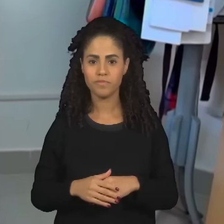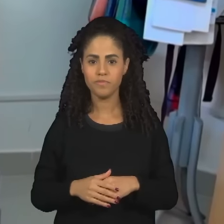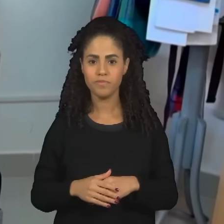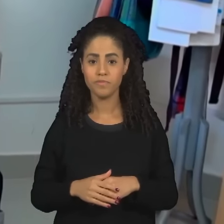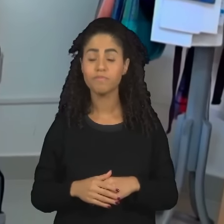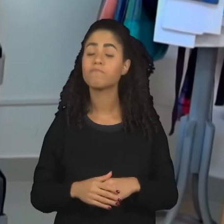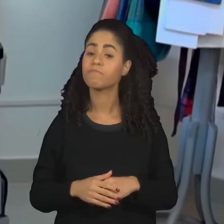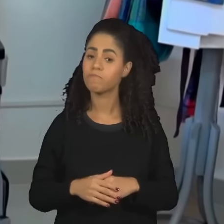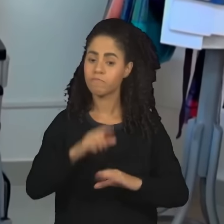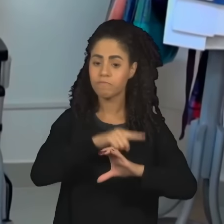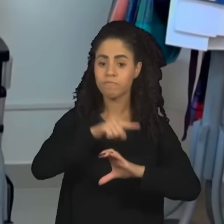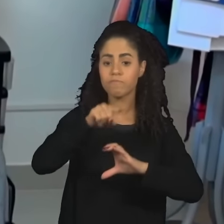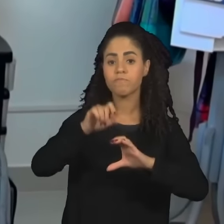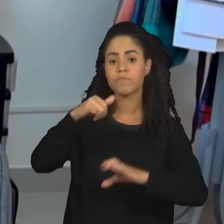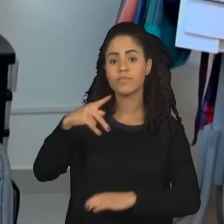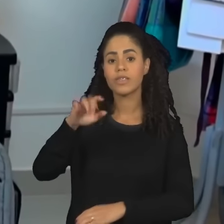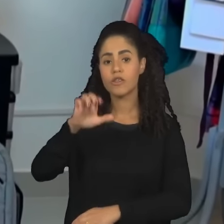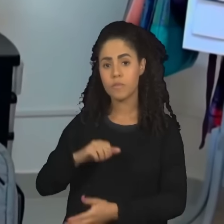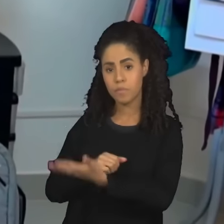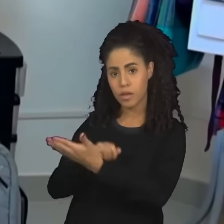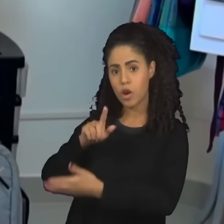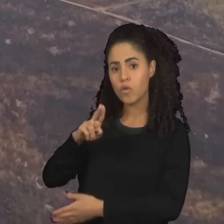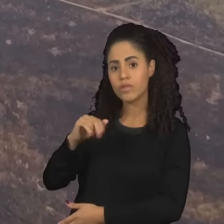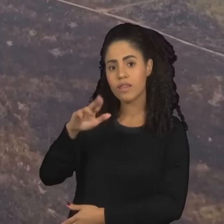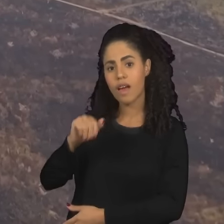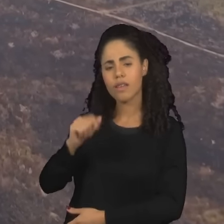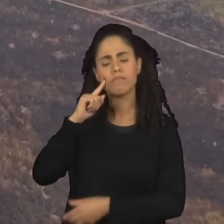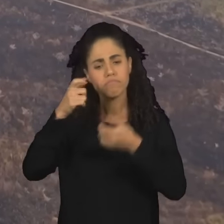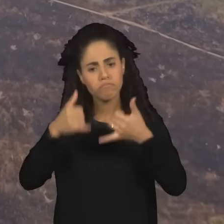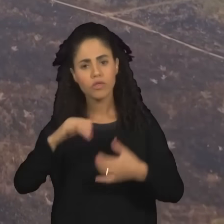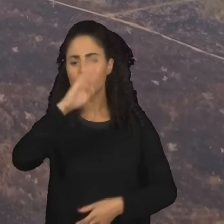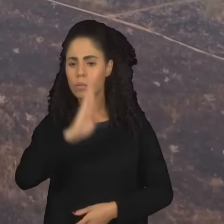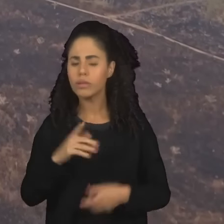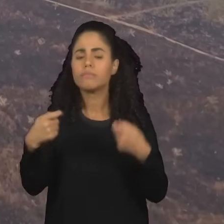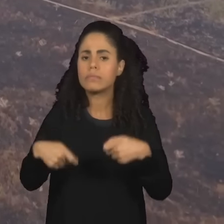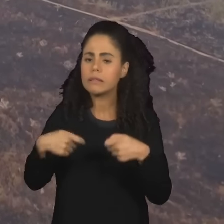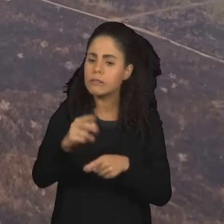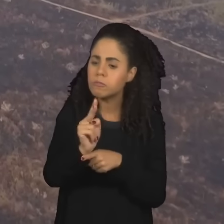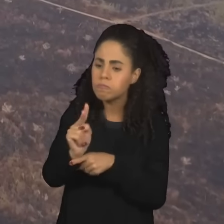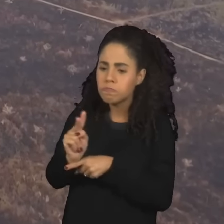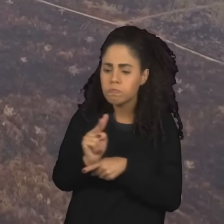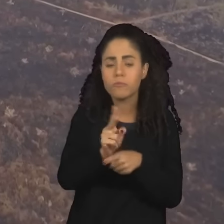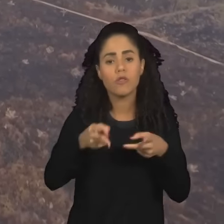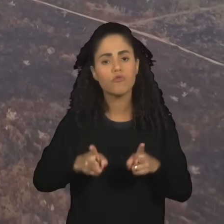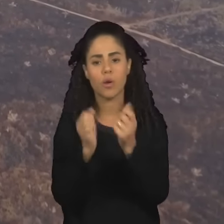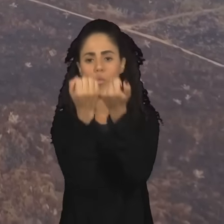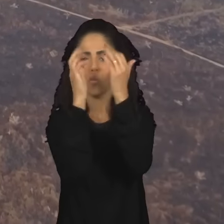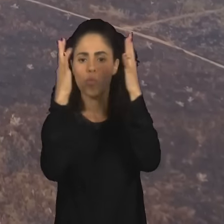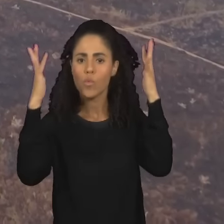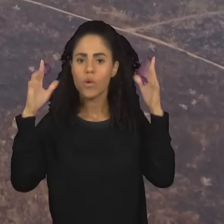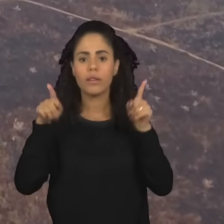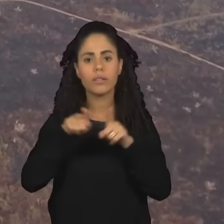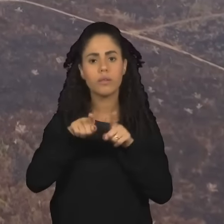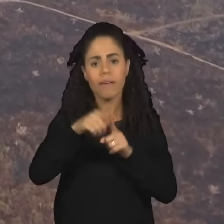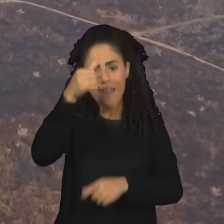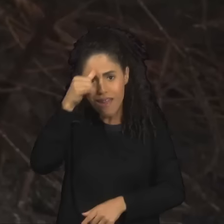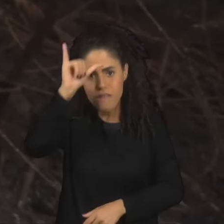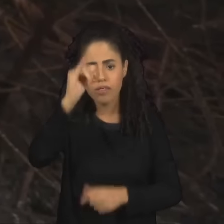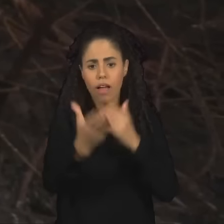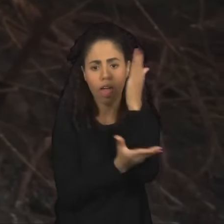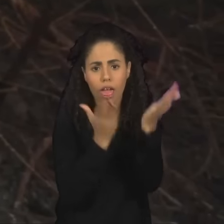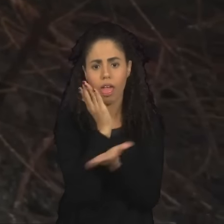A cientista do INPE, Luciana Gatti, reafirma que o Brasil precisa preservar as árvores e combater os desmatamentos